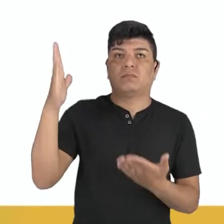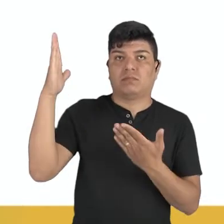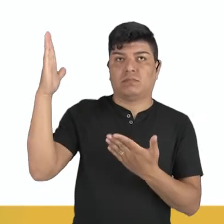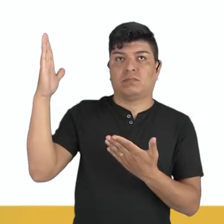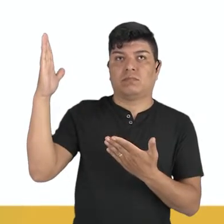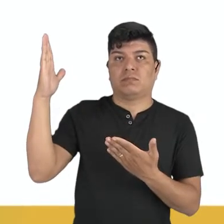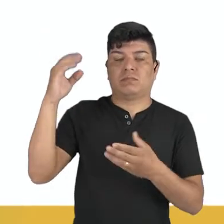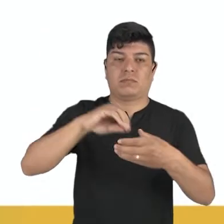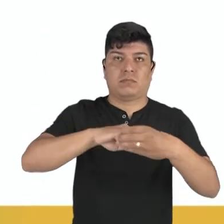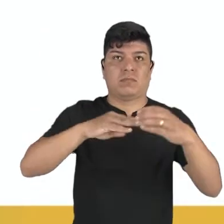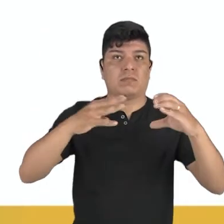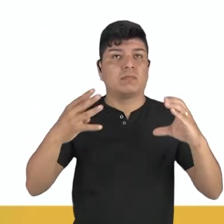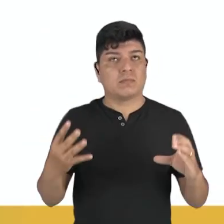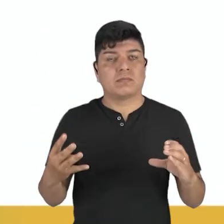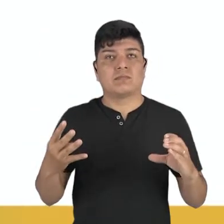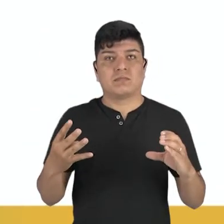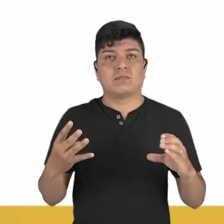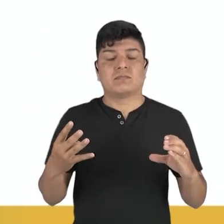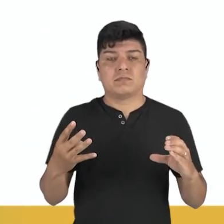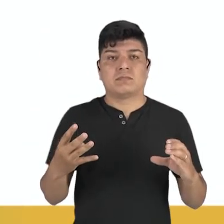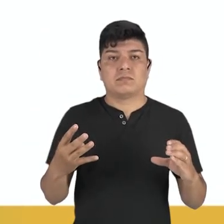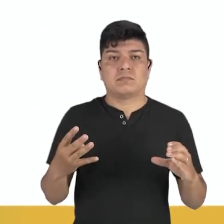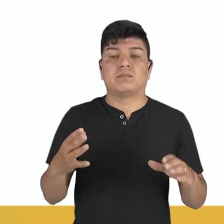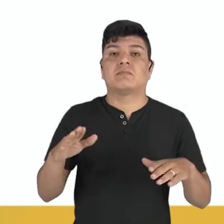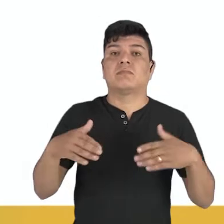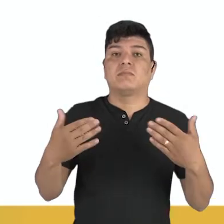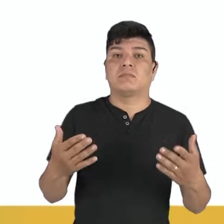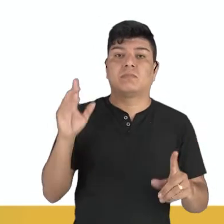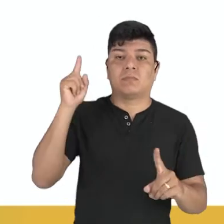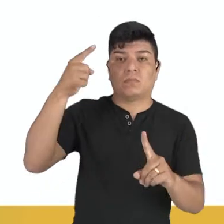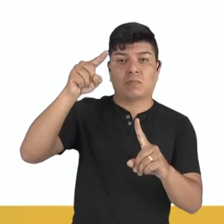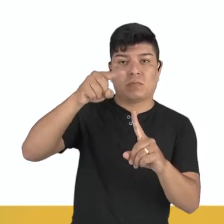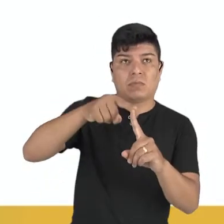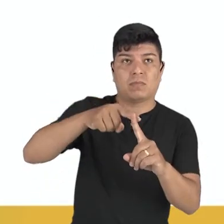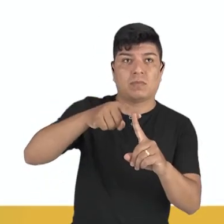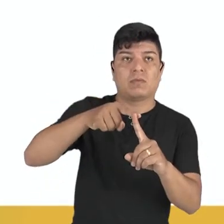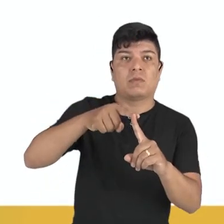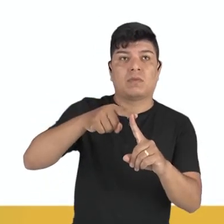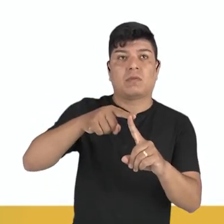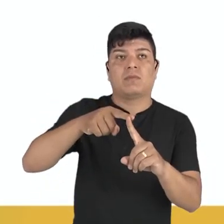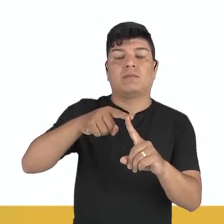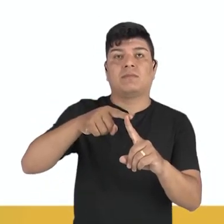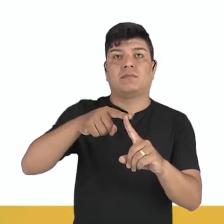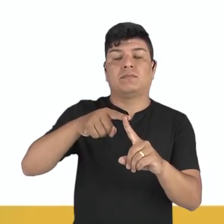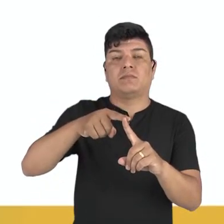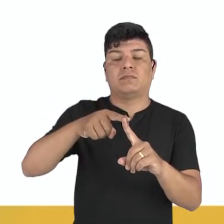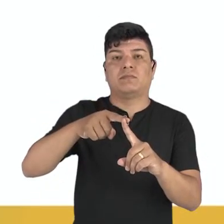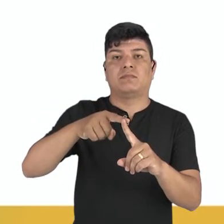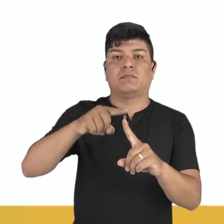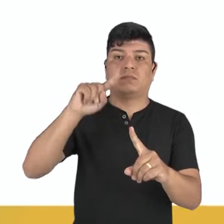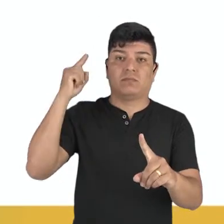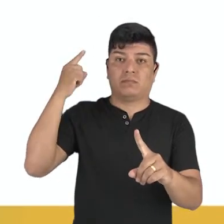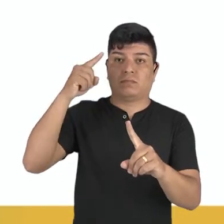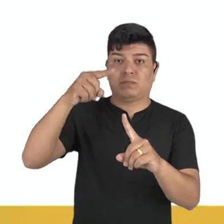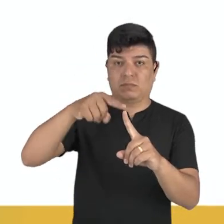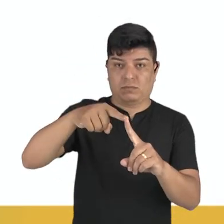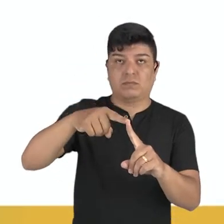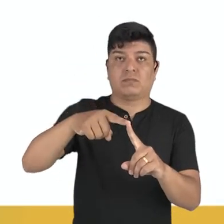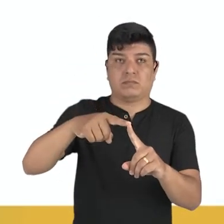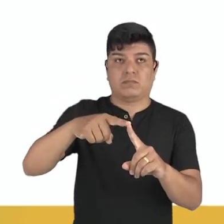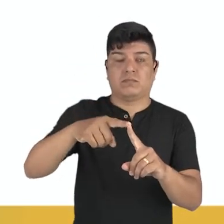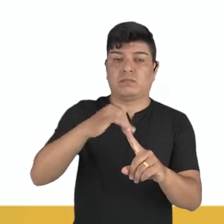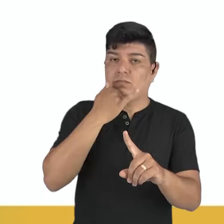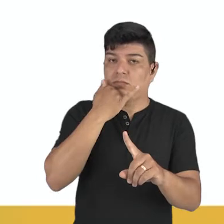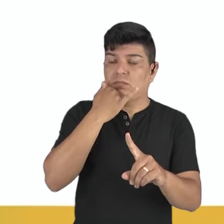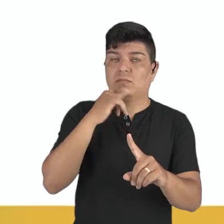Anchieta as características do classicismo humanismo bom do classicismo e Quinhentismo